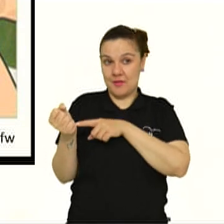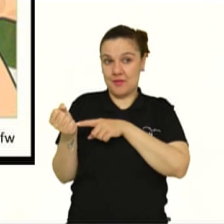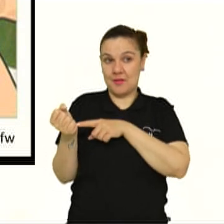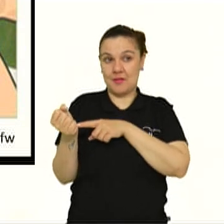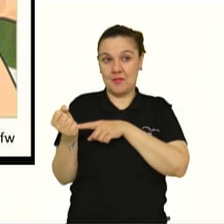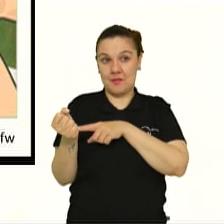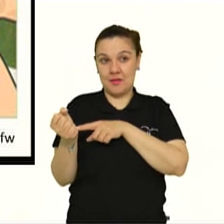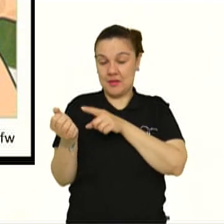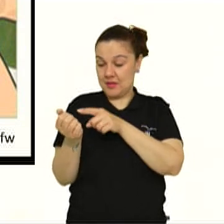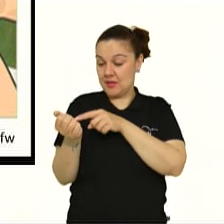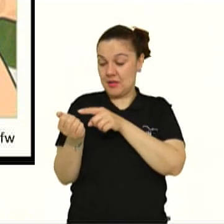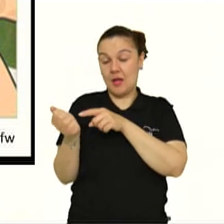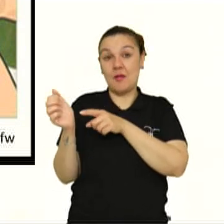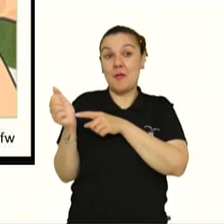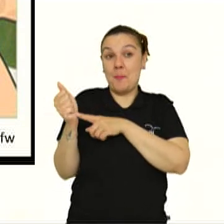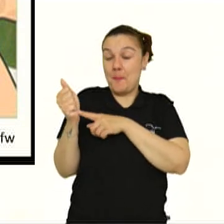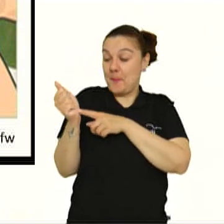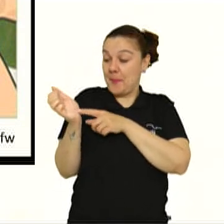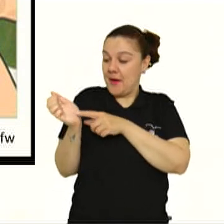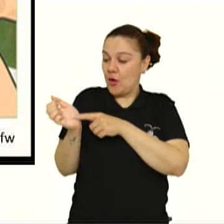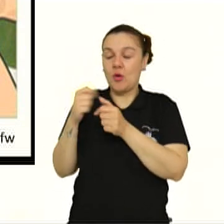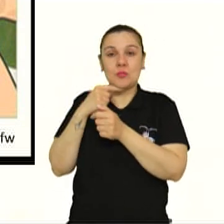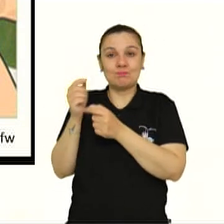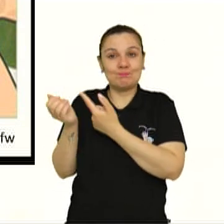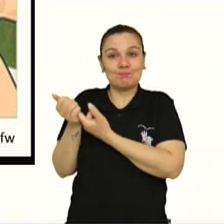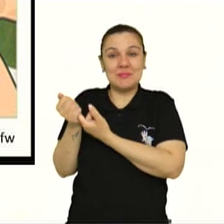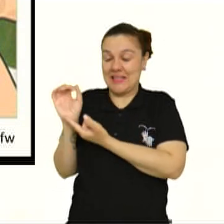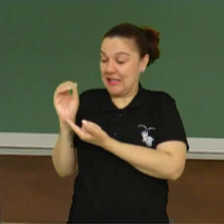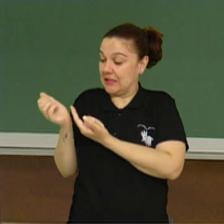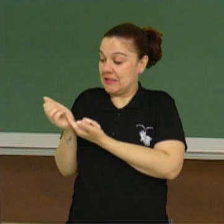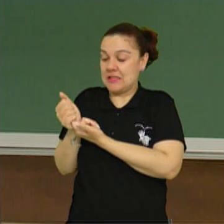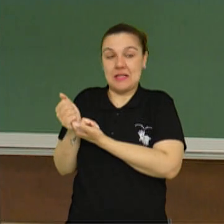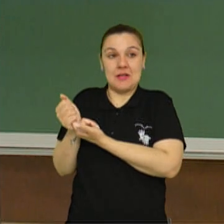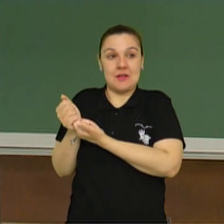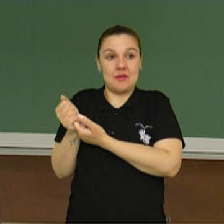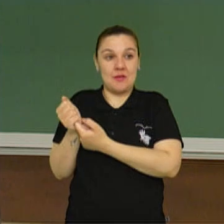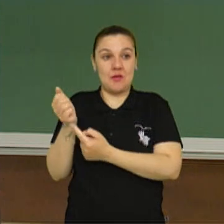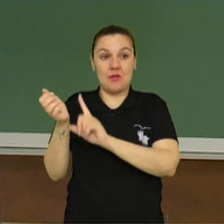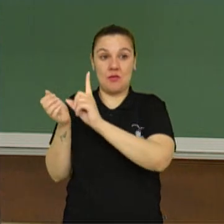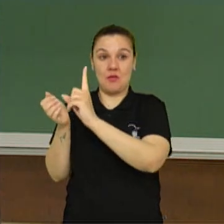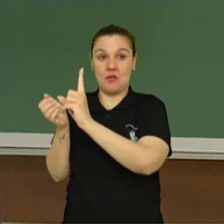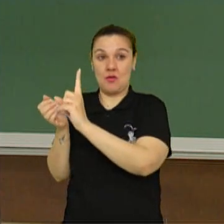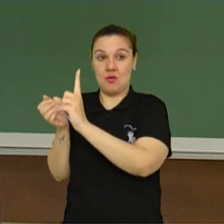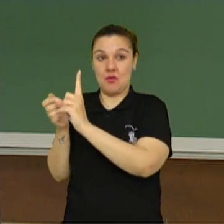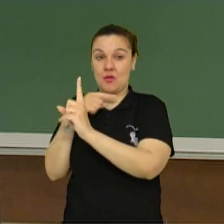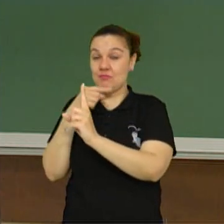seguro a raquete e sobra, ele quase não sobra nada, aqui eu vou usar meu dedo indicador, tá?